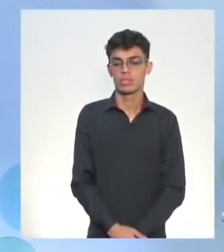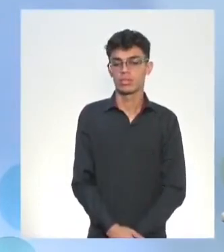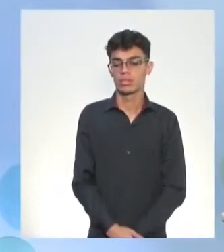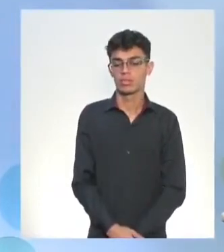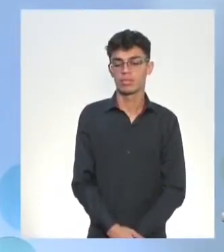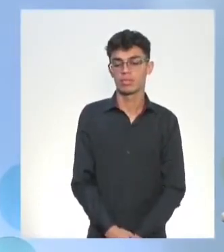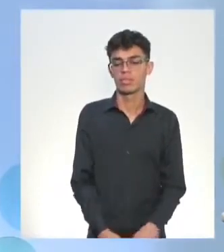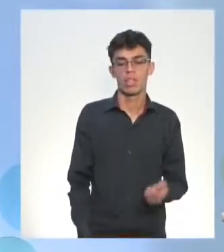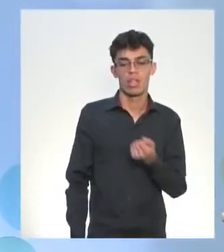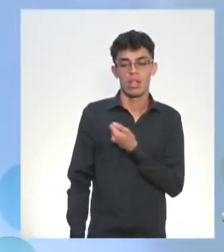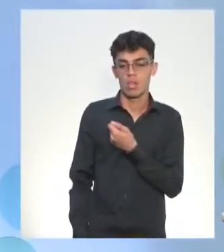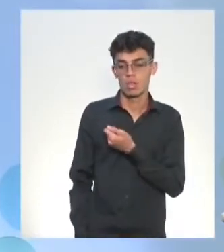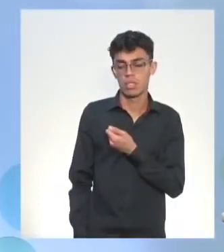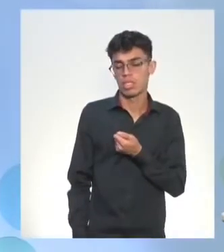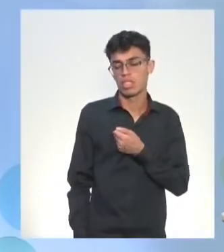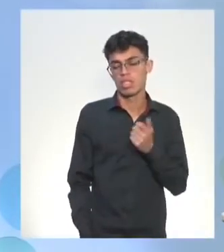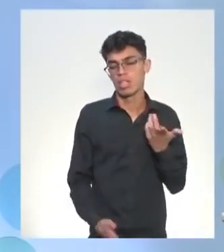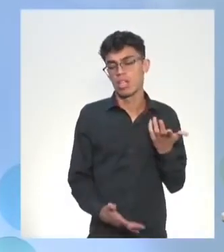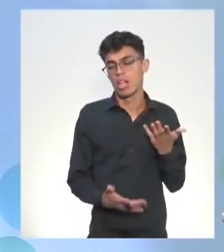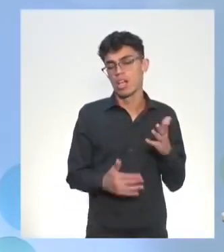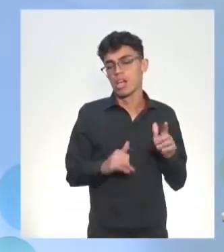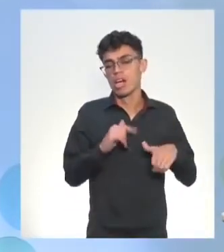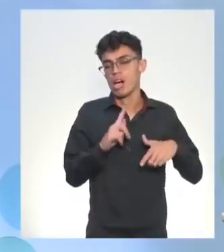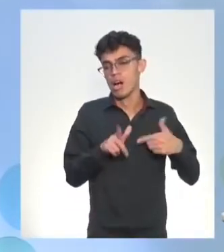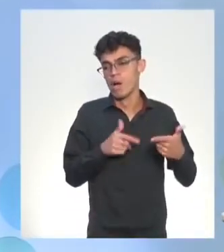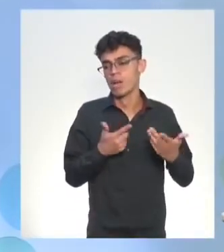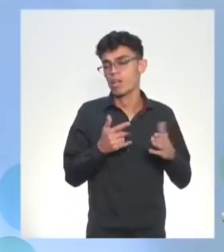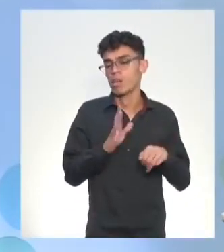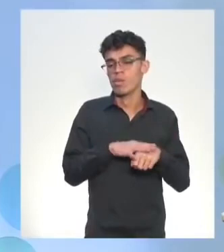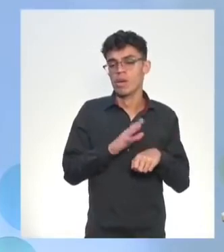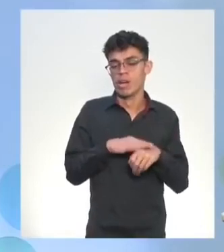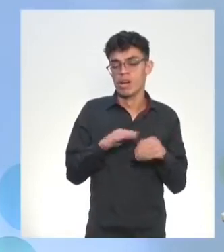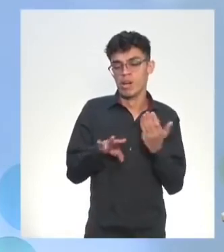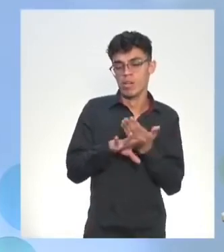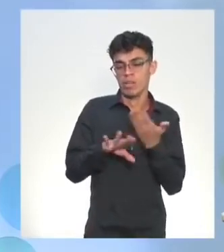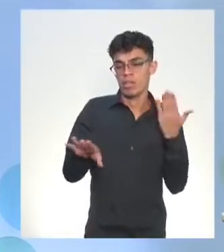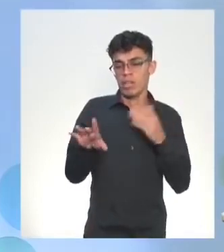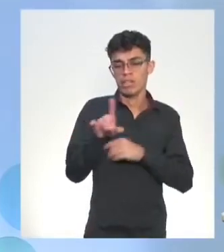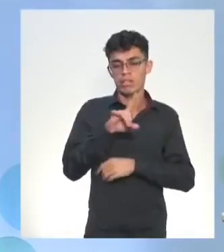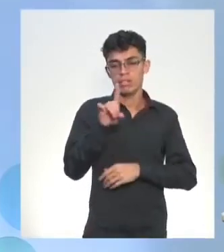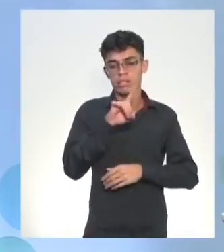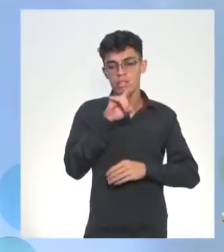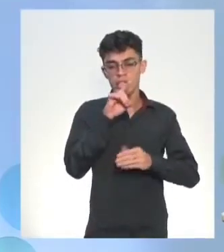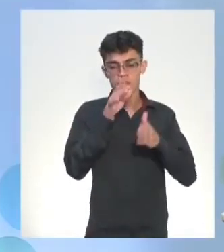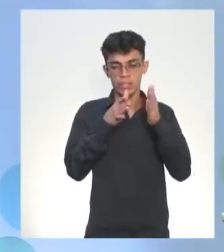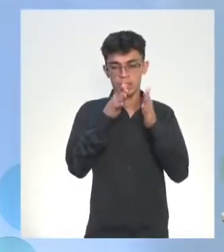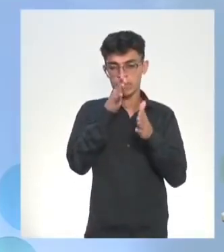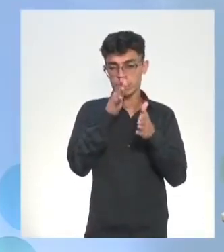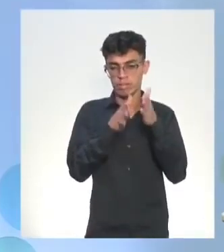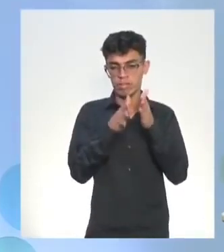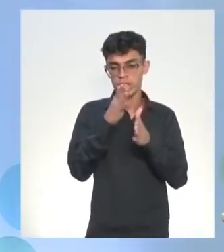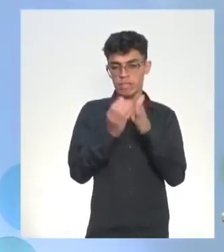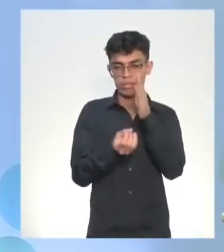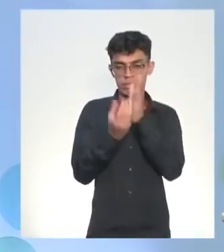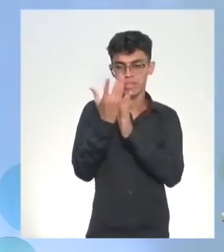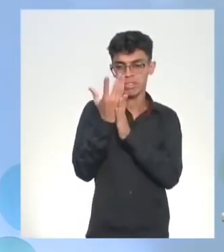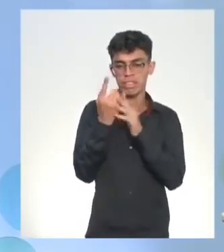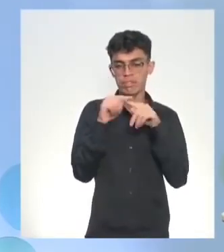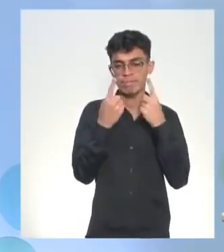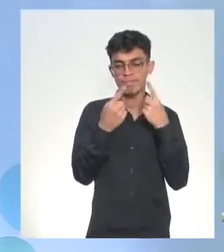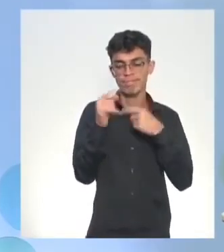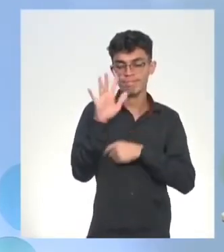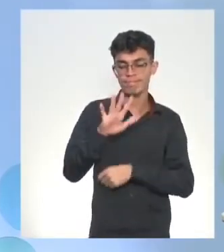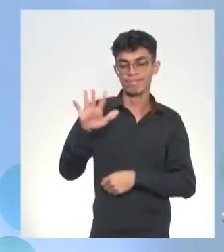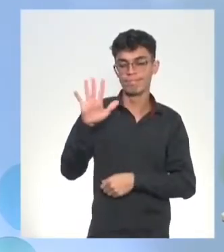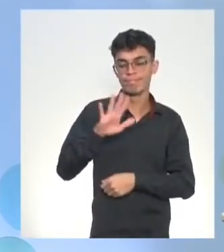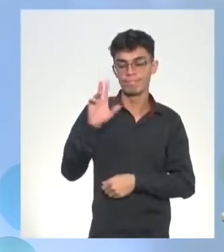conjunto numérico. A gente não trabalha separado, elas foram criadas mais ou menos no mesmo momento, estudando as mesmas coisas, mas essa simbologia